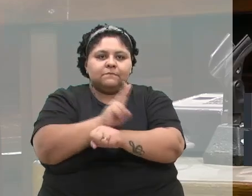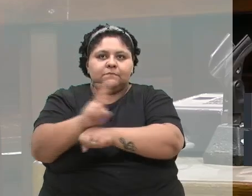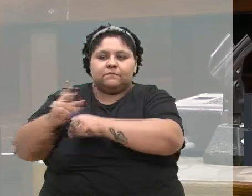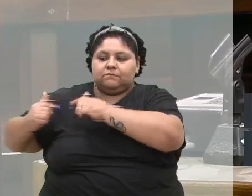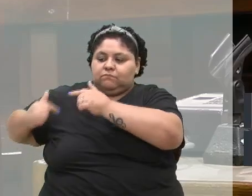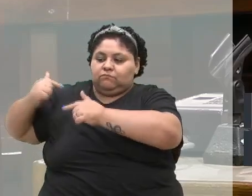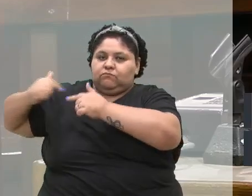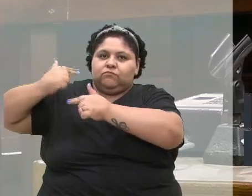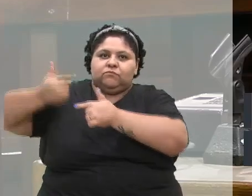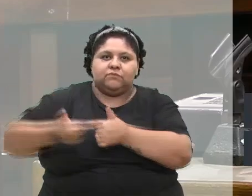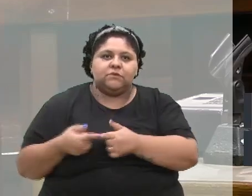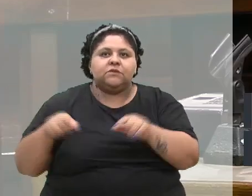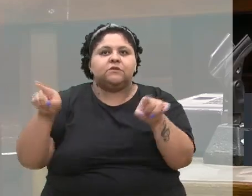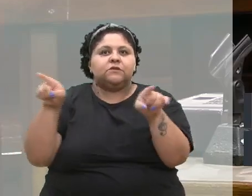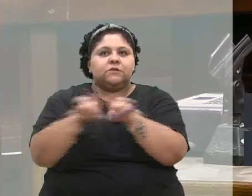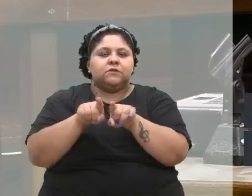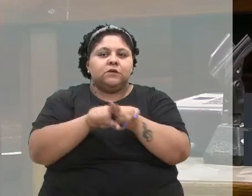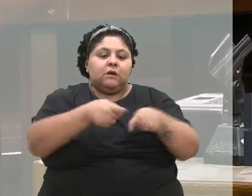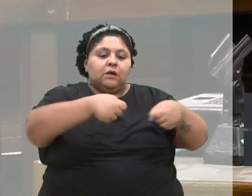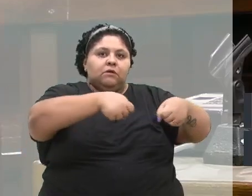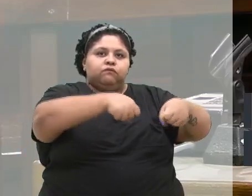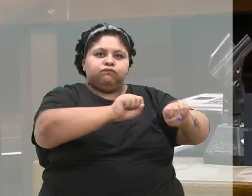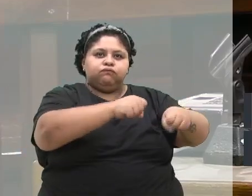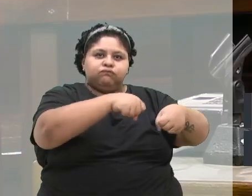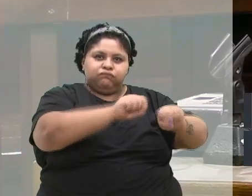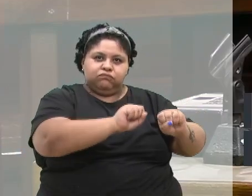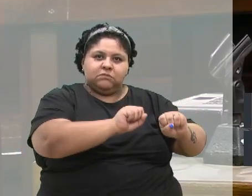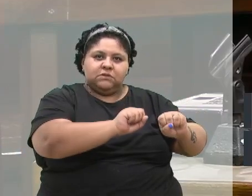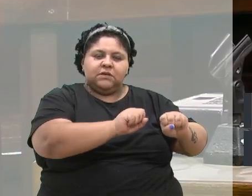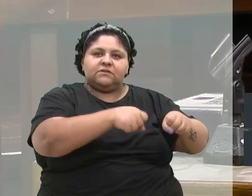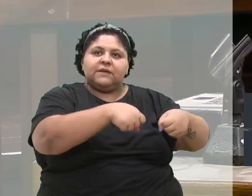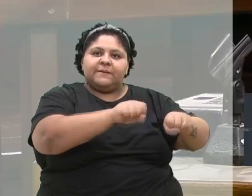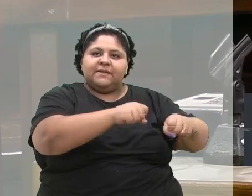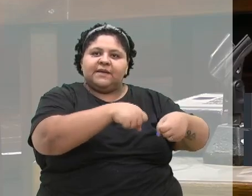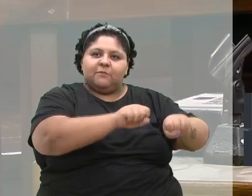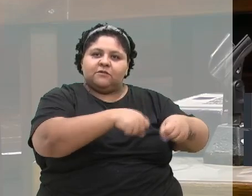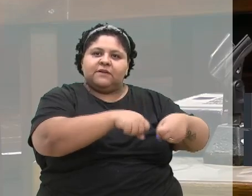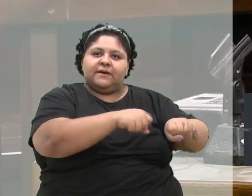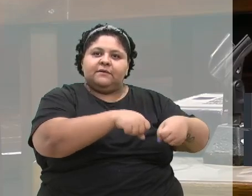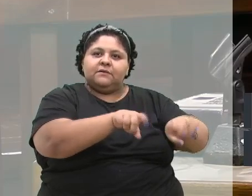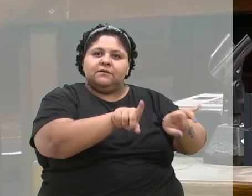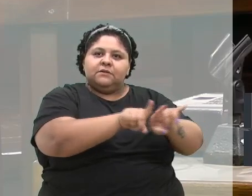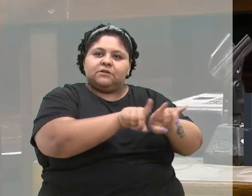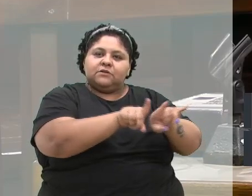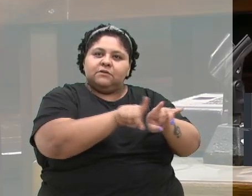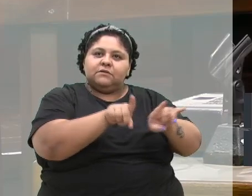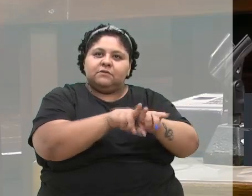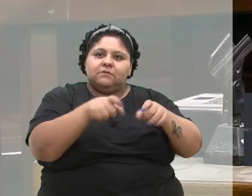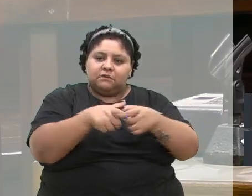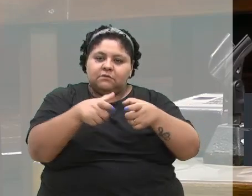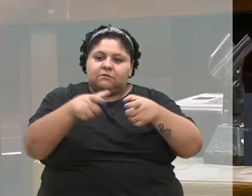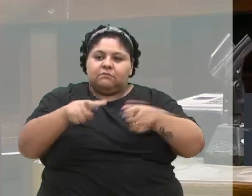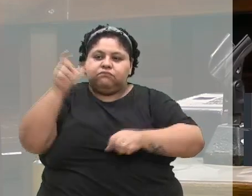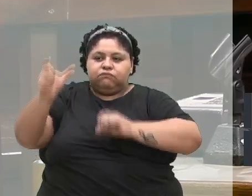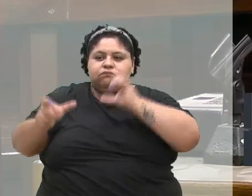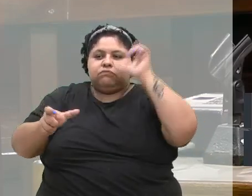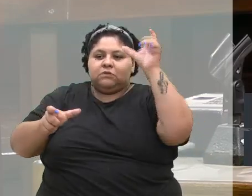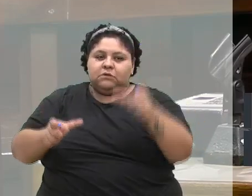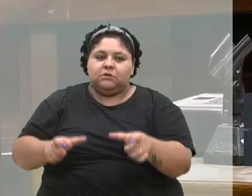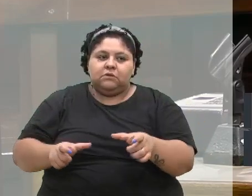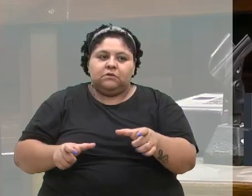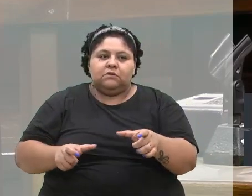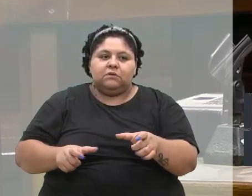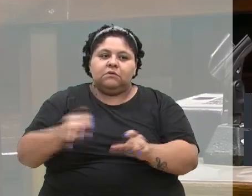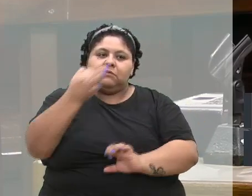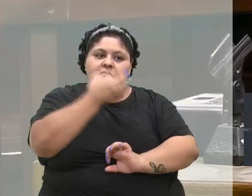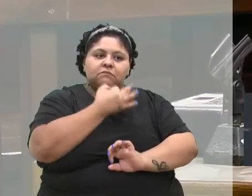tradição. E também o automotores também tem essa necessidade. A gente sentiu que tem uma grande quantidade de pessoas aqui em Caxias do Sul